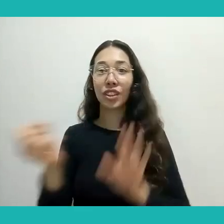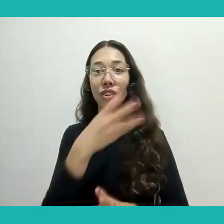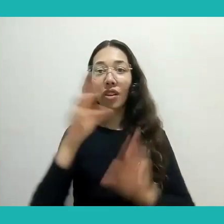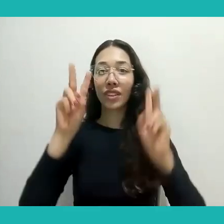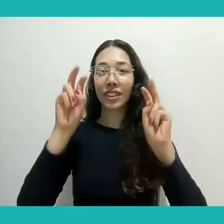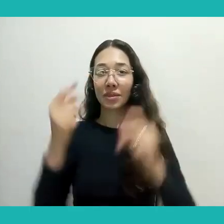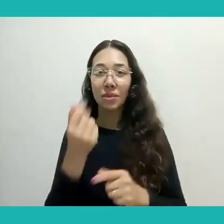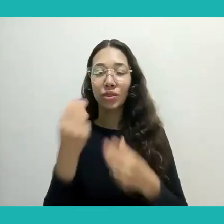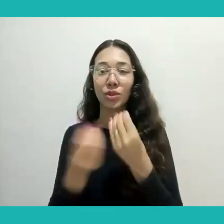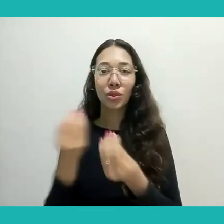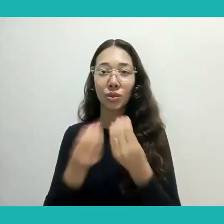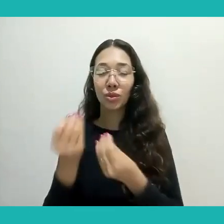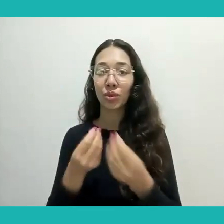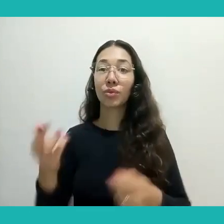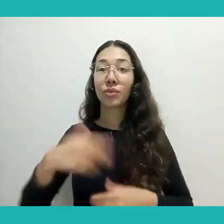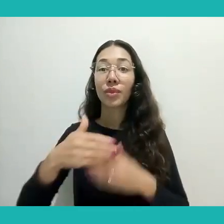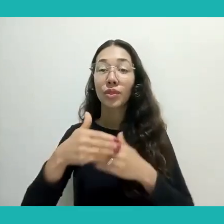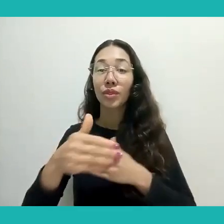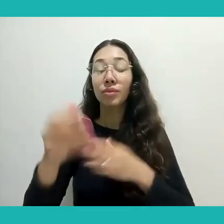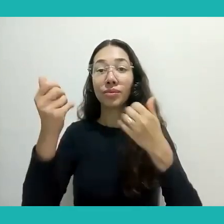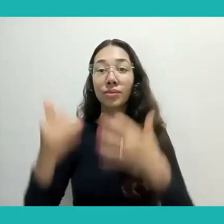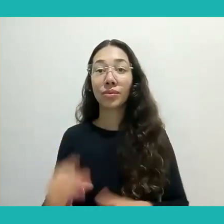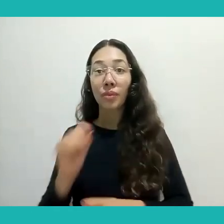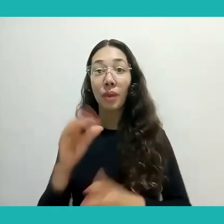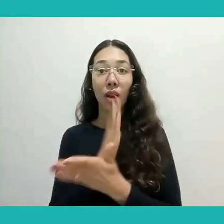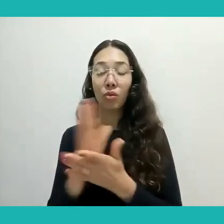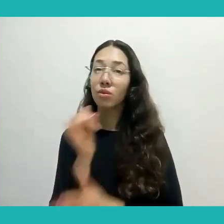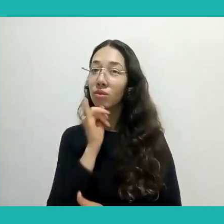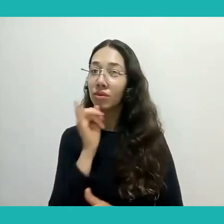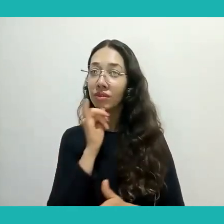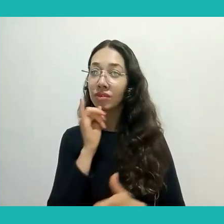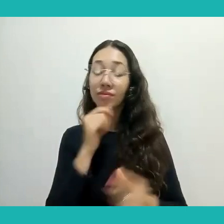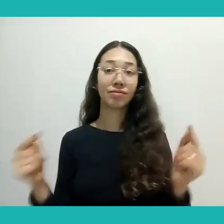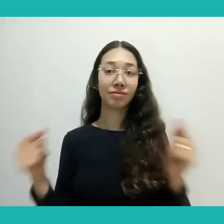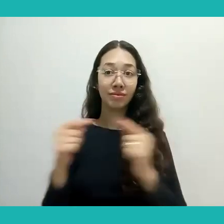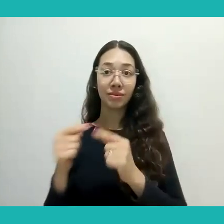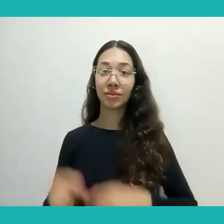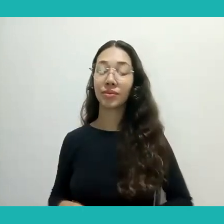ver, né, alguns exemplos práticos, tá?